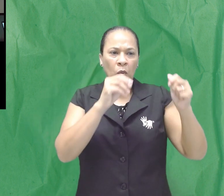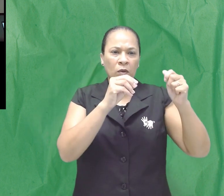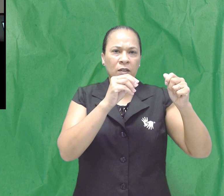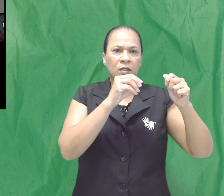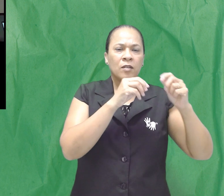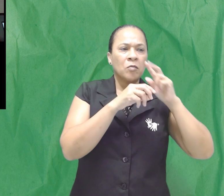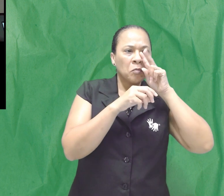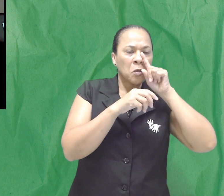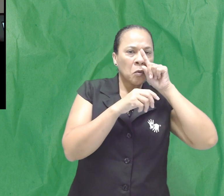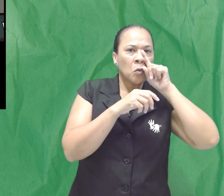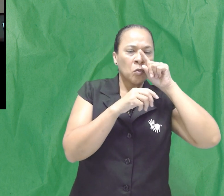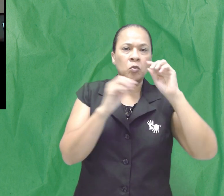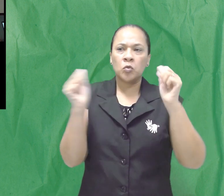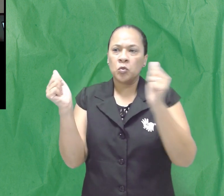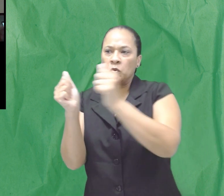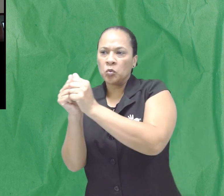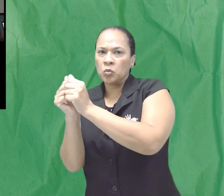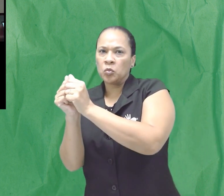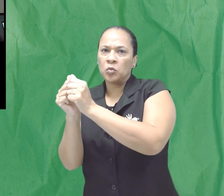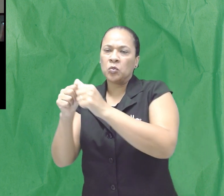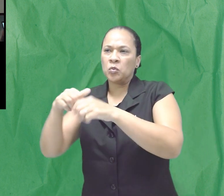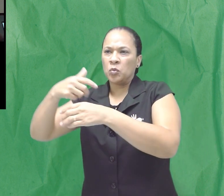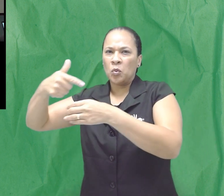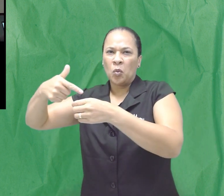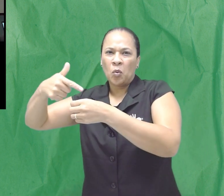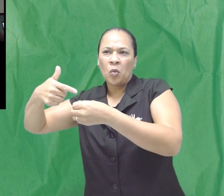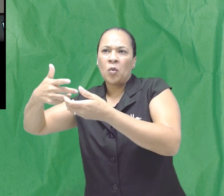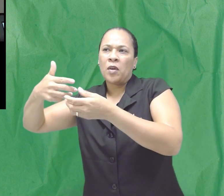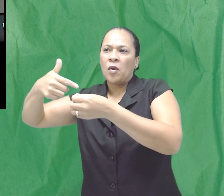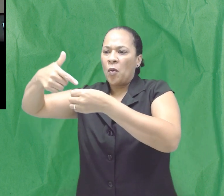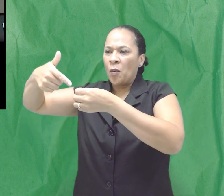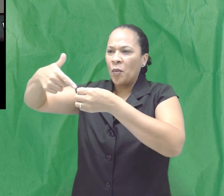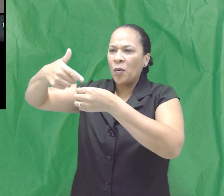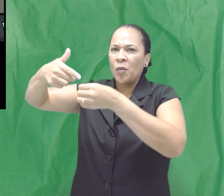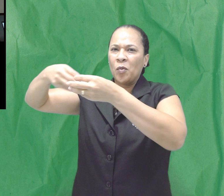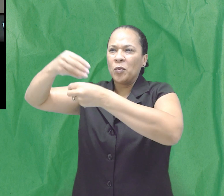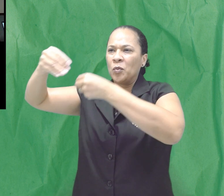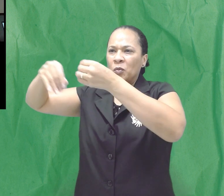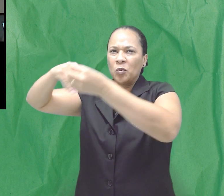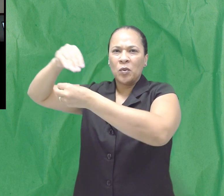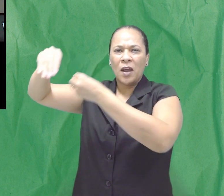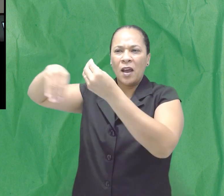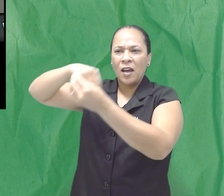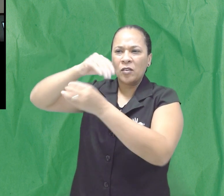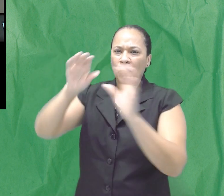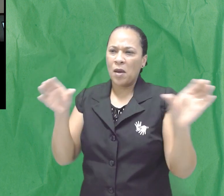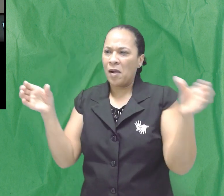com materiais combustíveis, para evitar, né, situações de incêndio, de explosão.